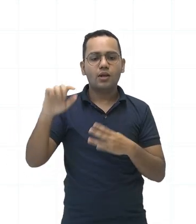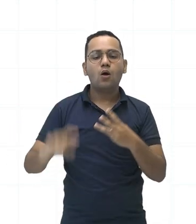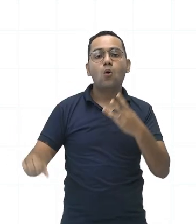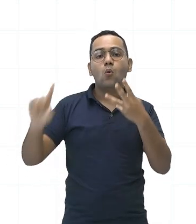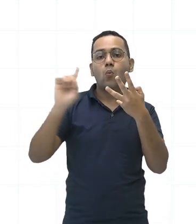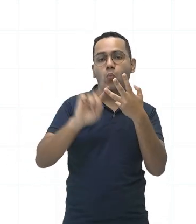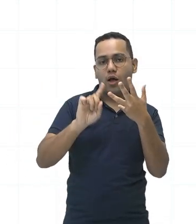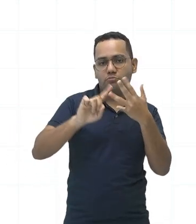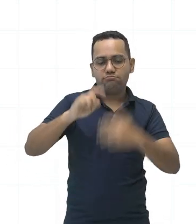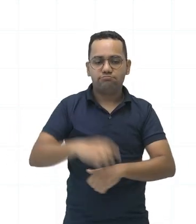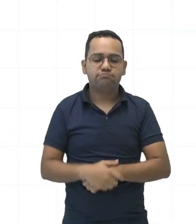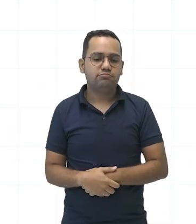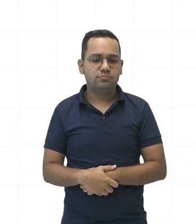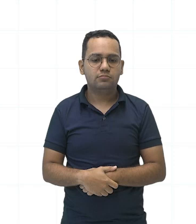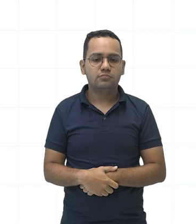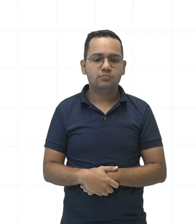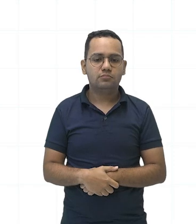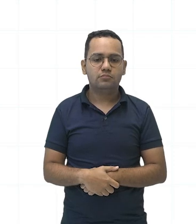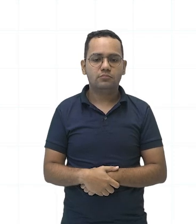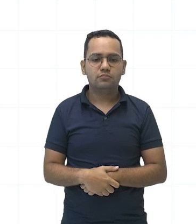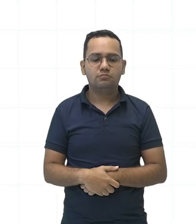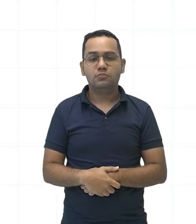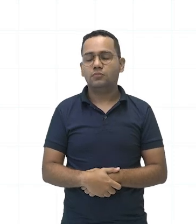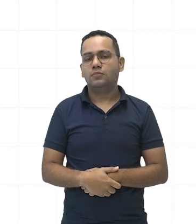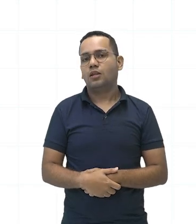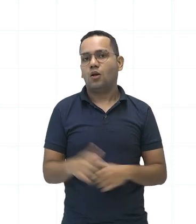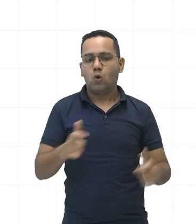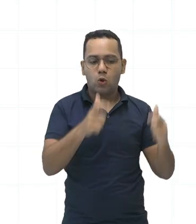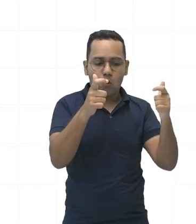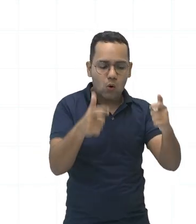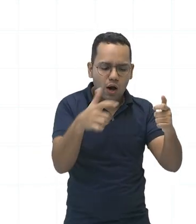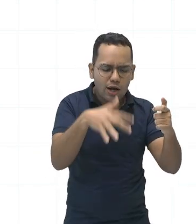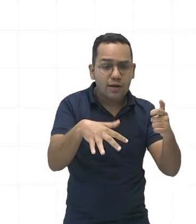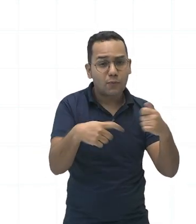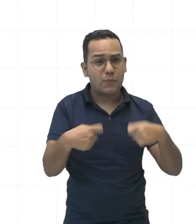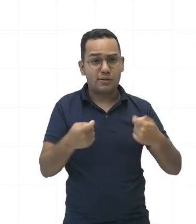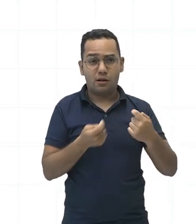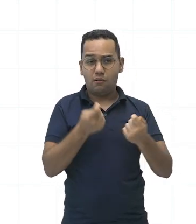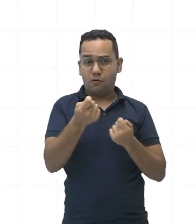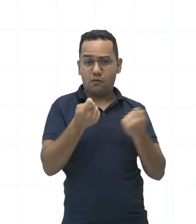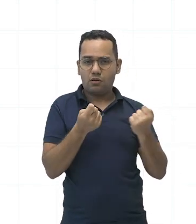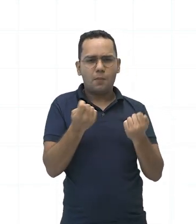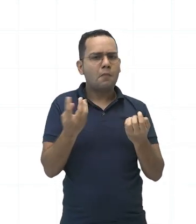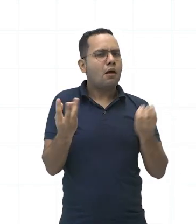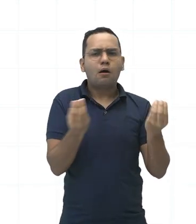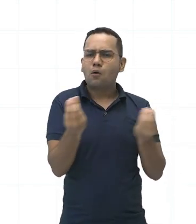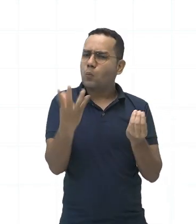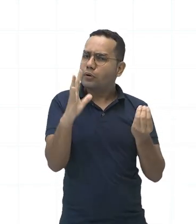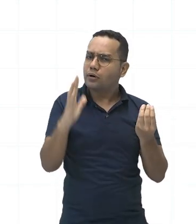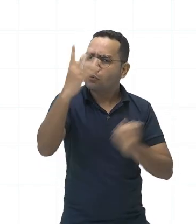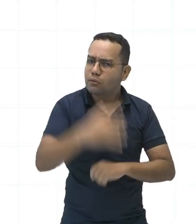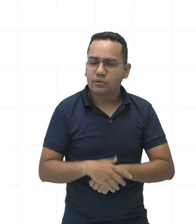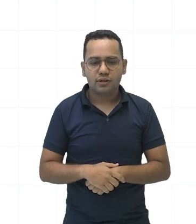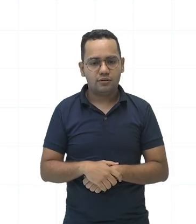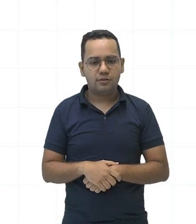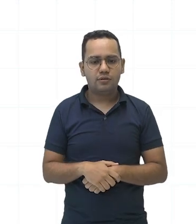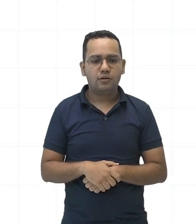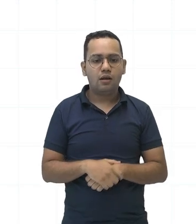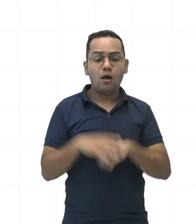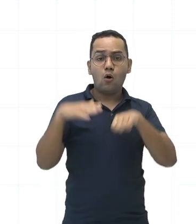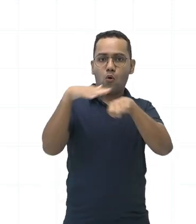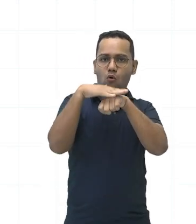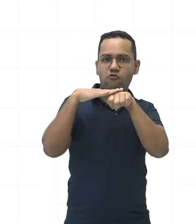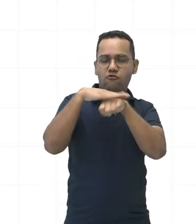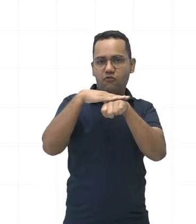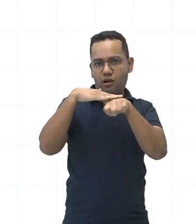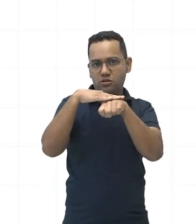passo, onde você precisa controlar a situação. Como é que você faz isso? conversando com as vítimas e tentando